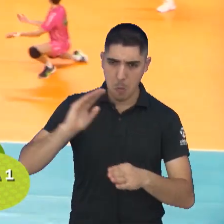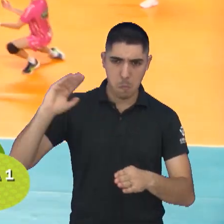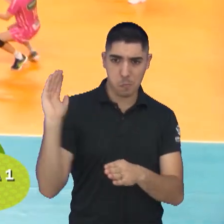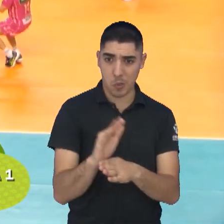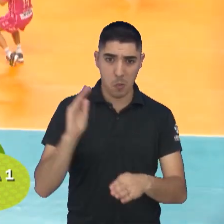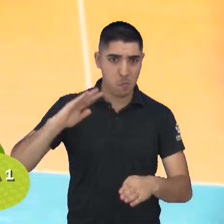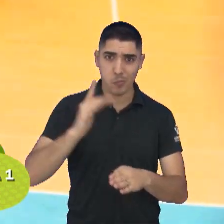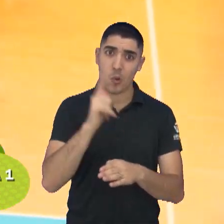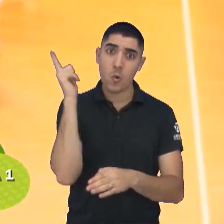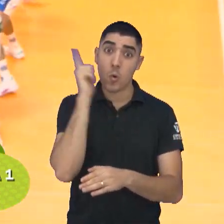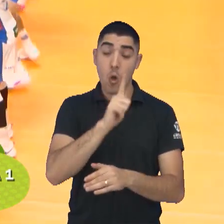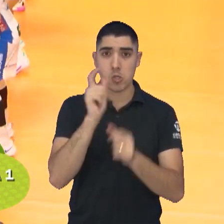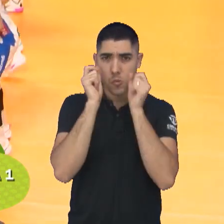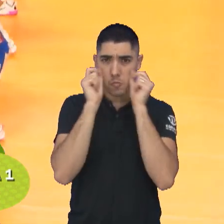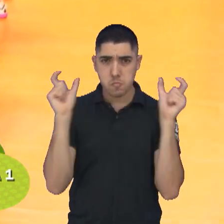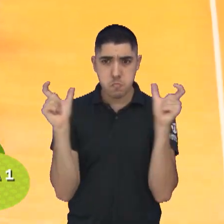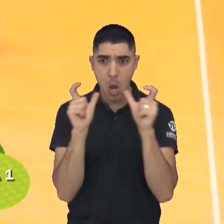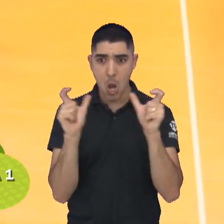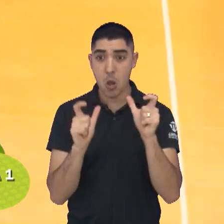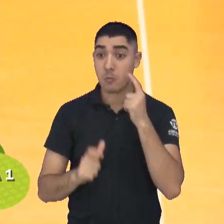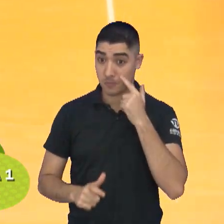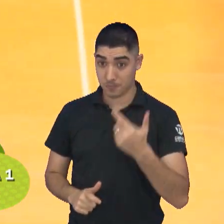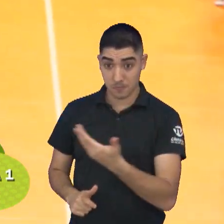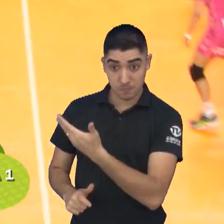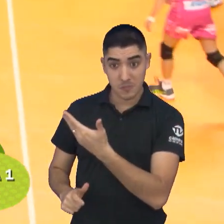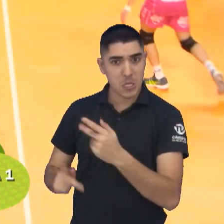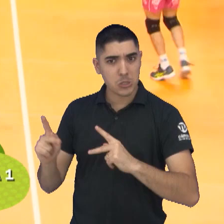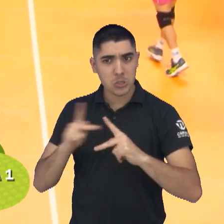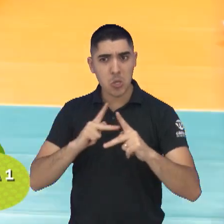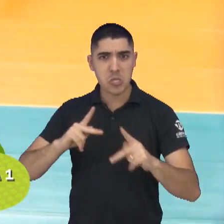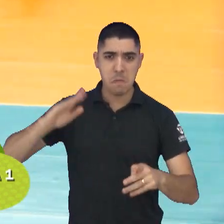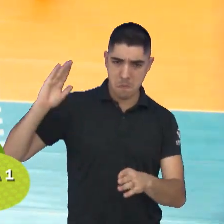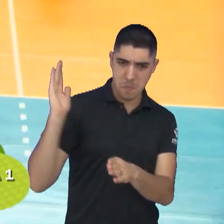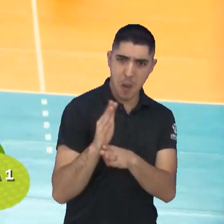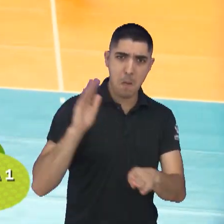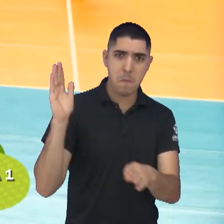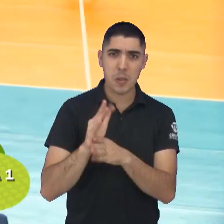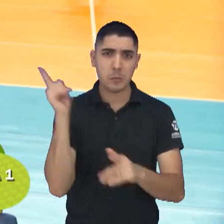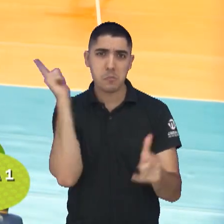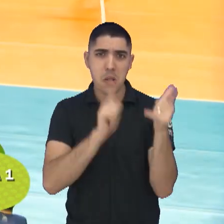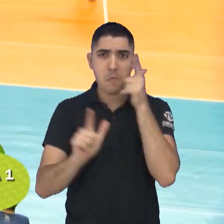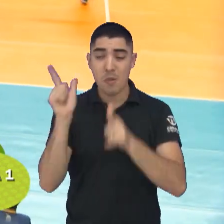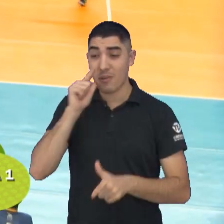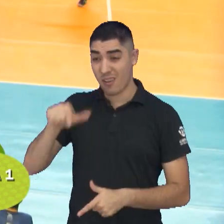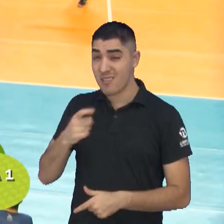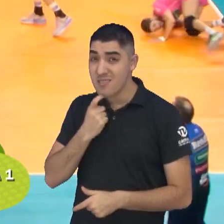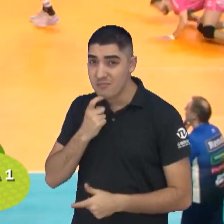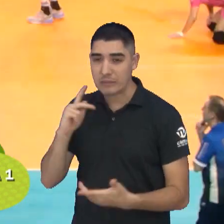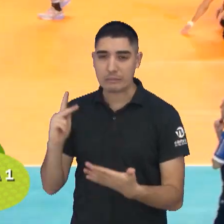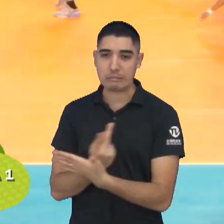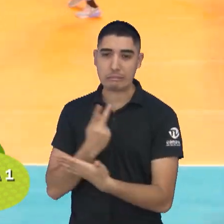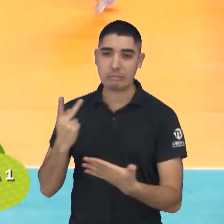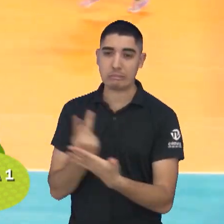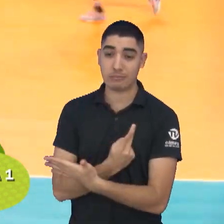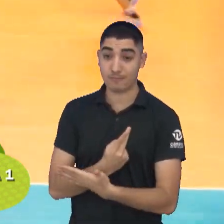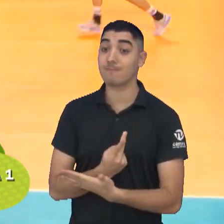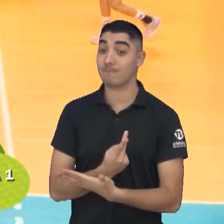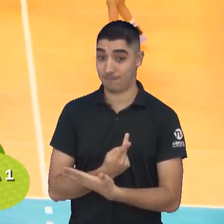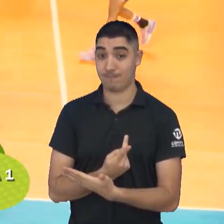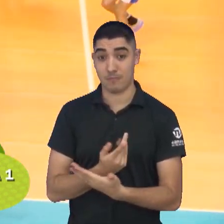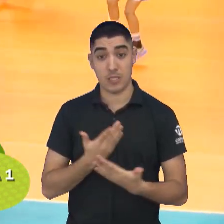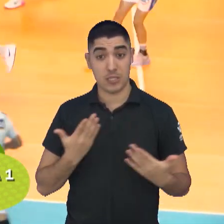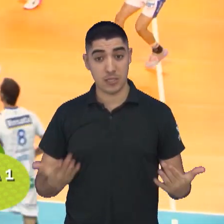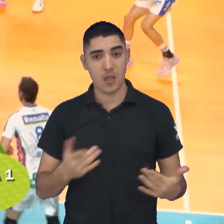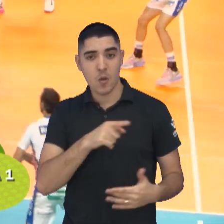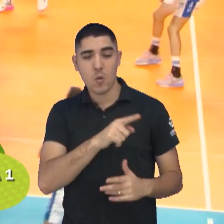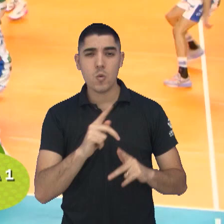mais aceso. Para o São José, tudo dava certo. Já para o Campinas, com o jogo na mão, não